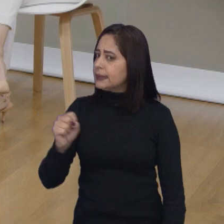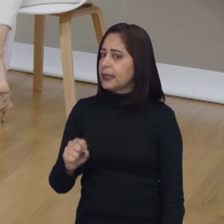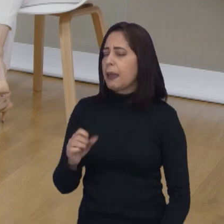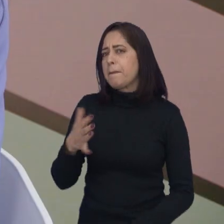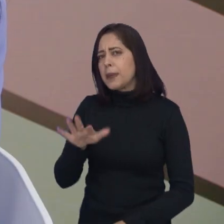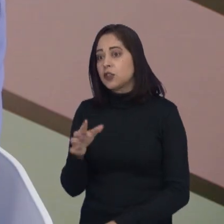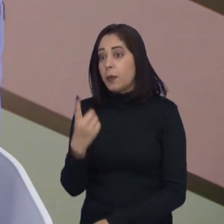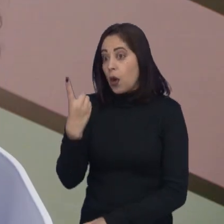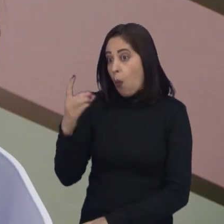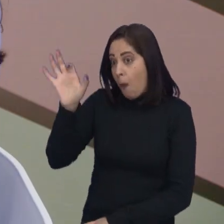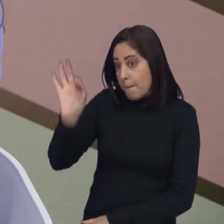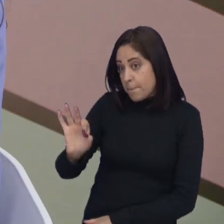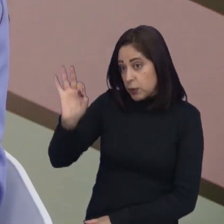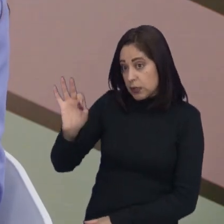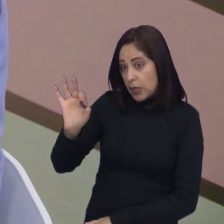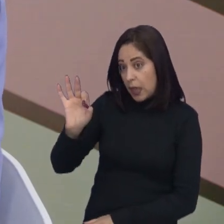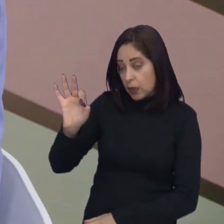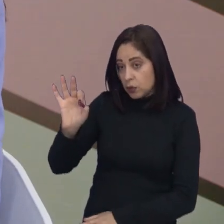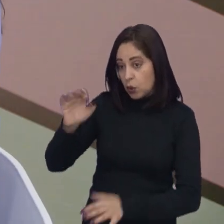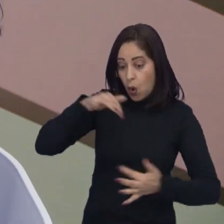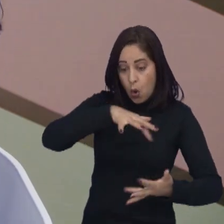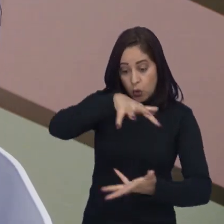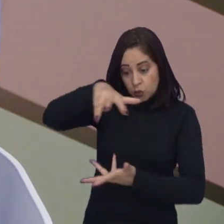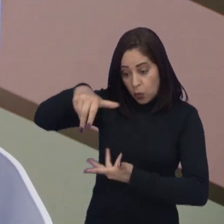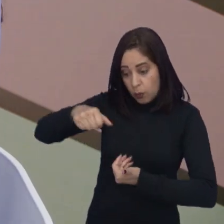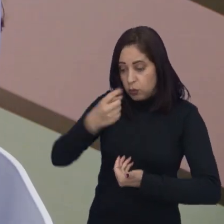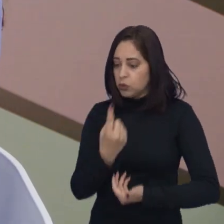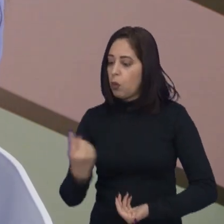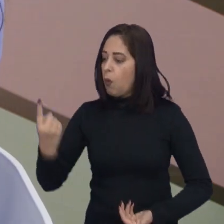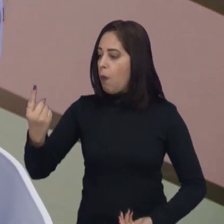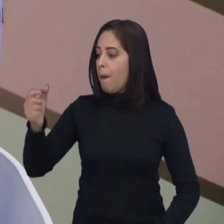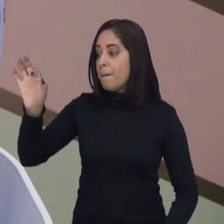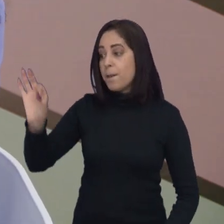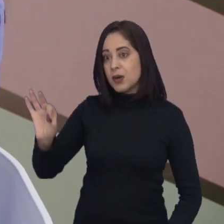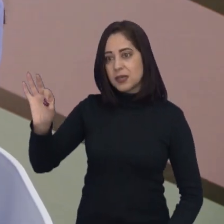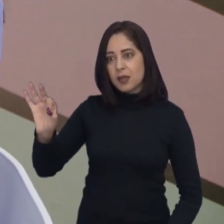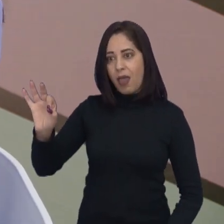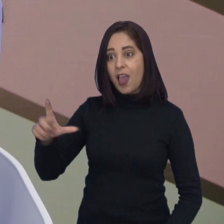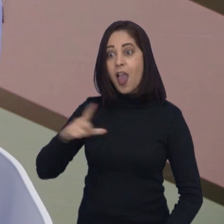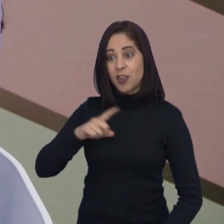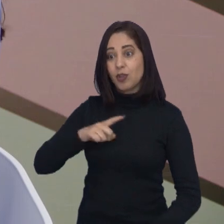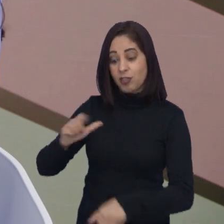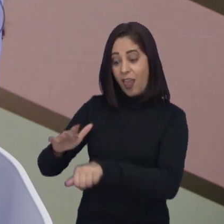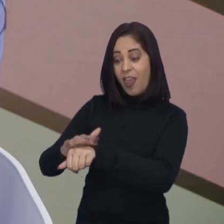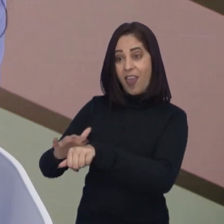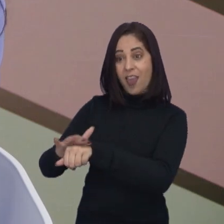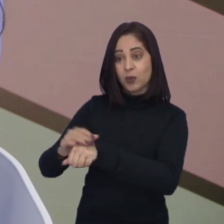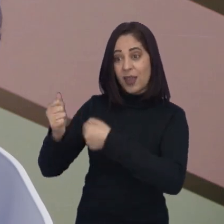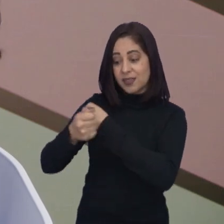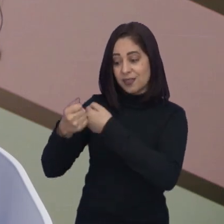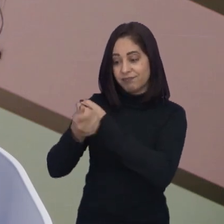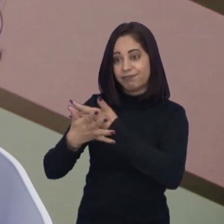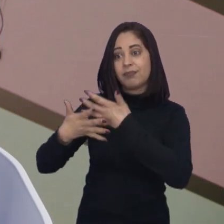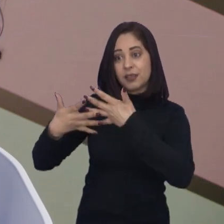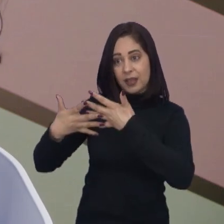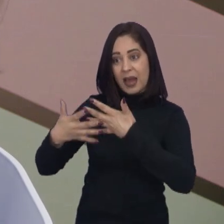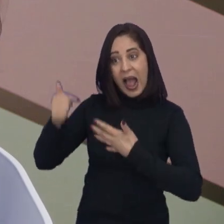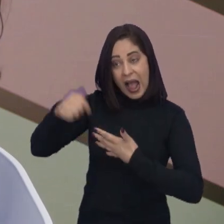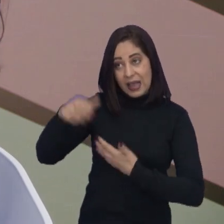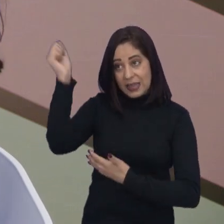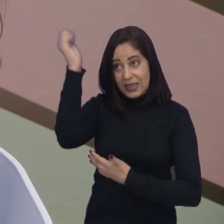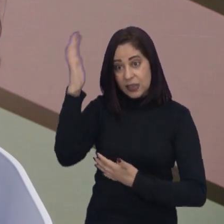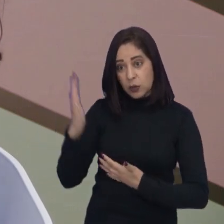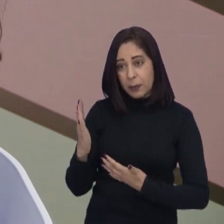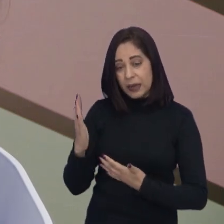de 1% da população mundial é acometida por vitiligo. E tem estudos no Brasil falando